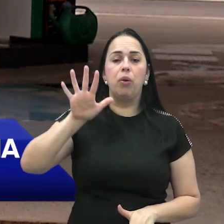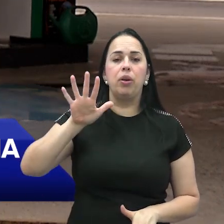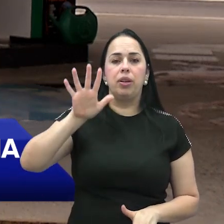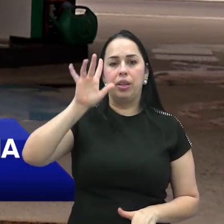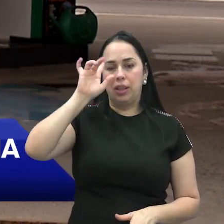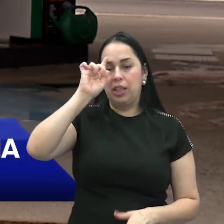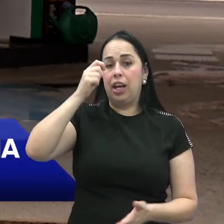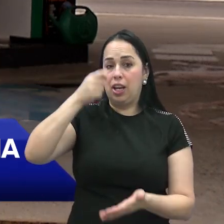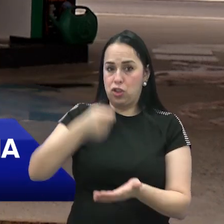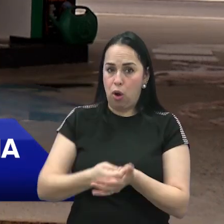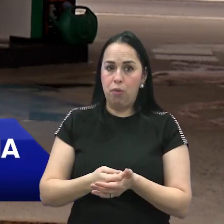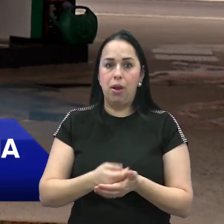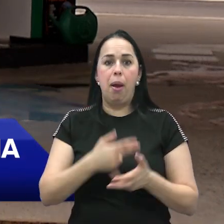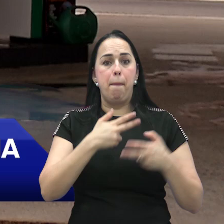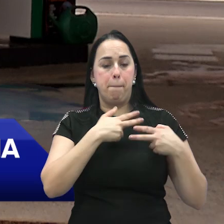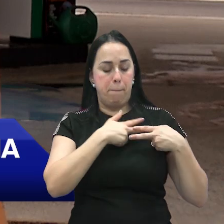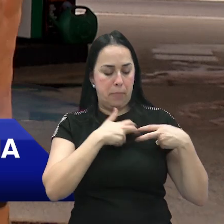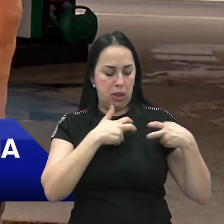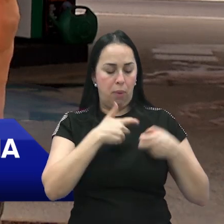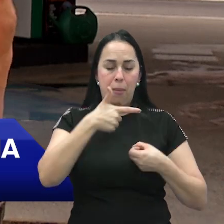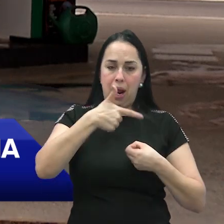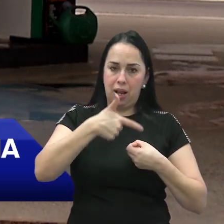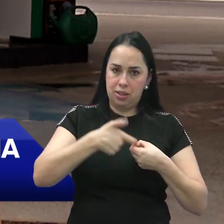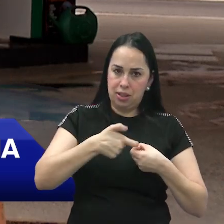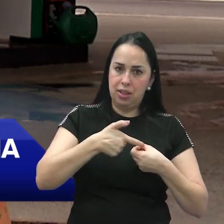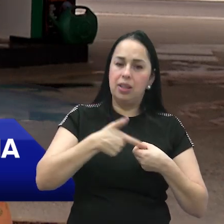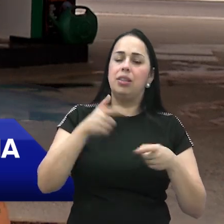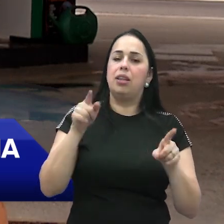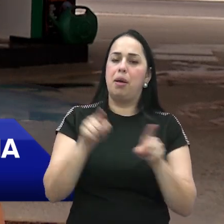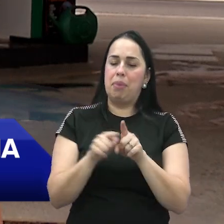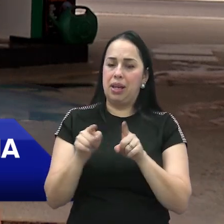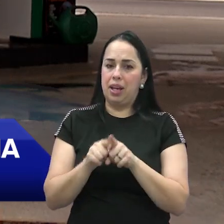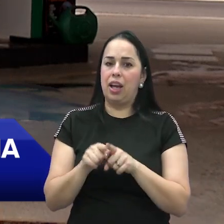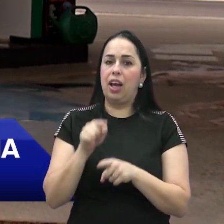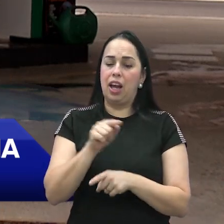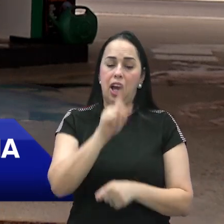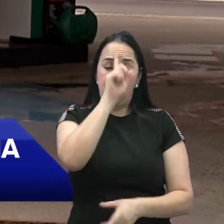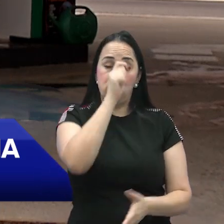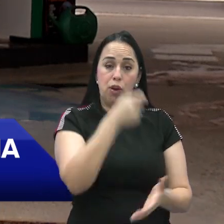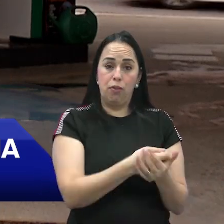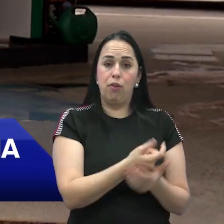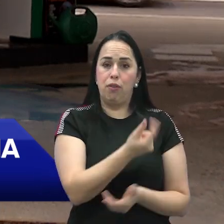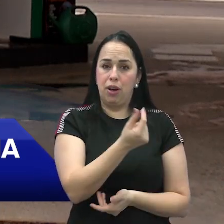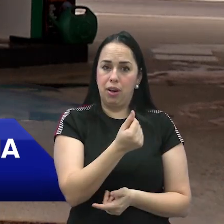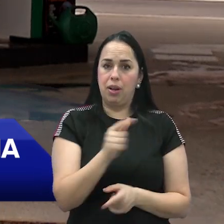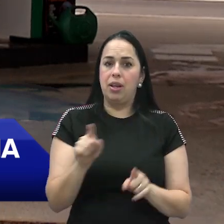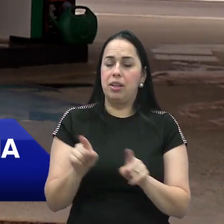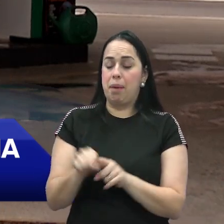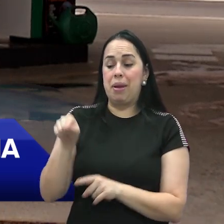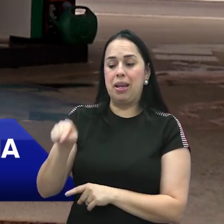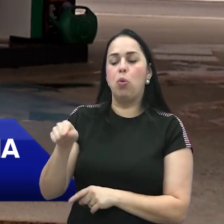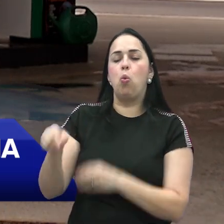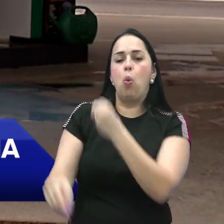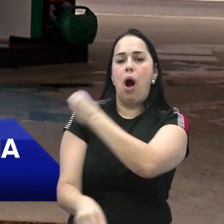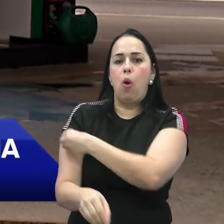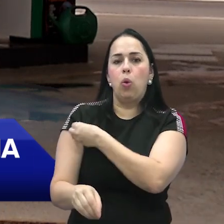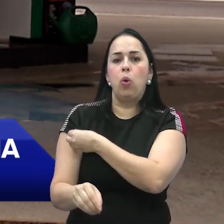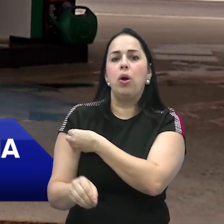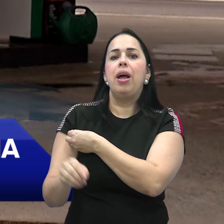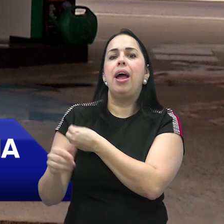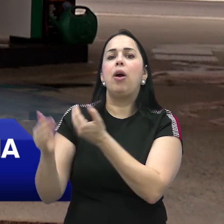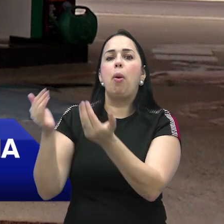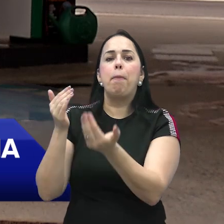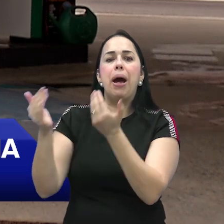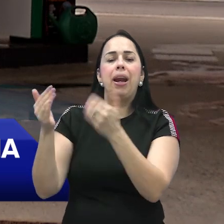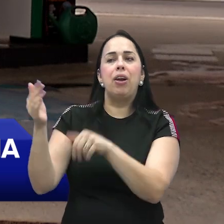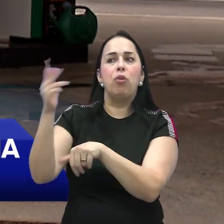a Petrobras é fundamental nisso, para a gasolina, e para o álcool a gente tem um fator que é o preço internacional. O